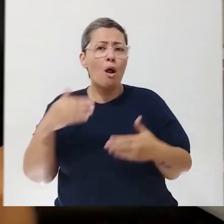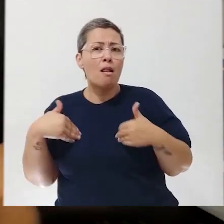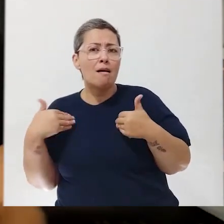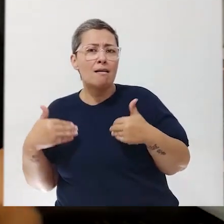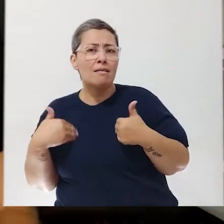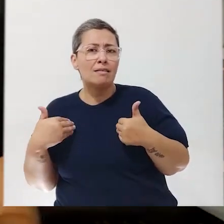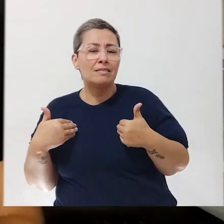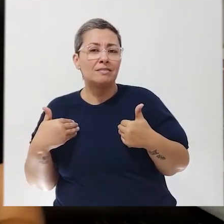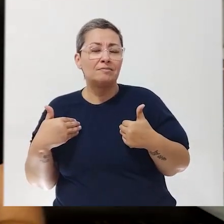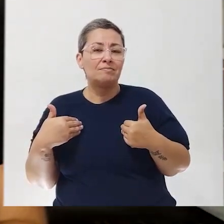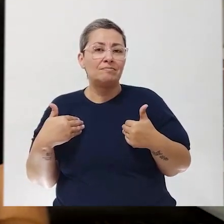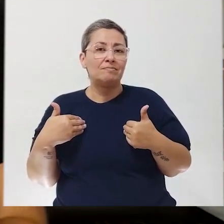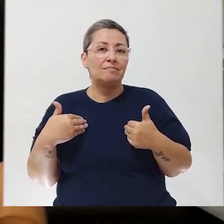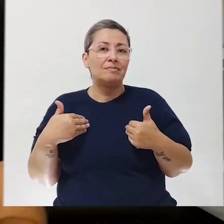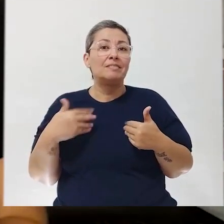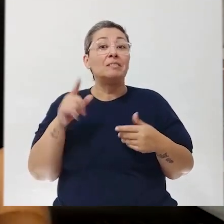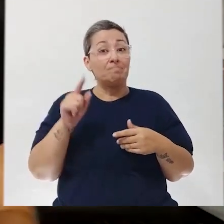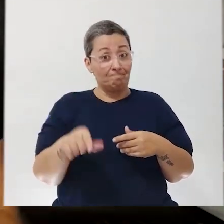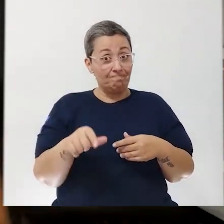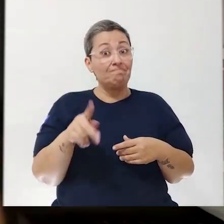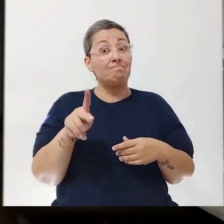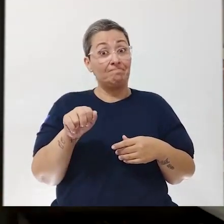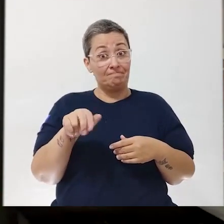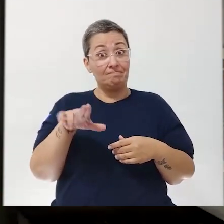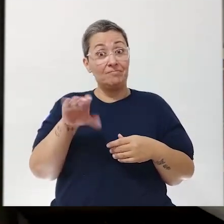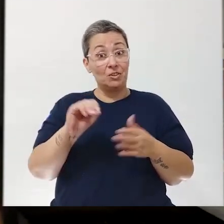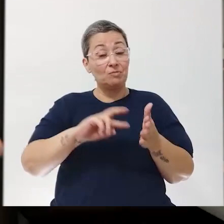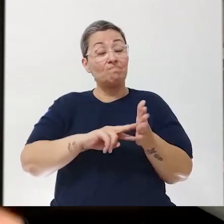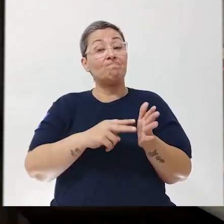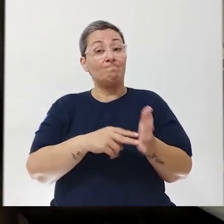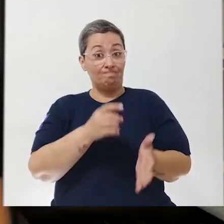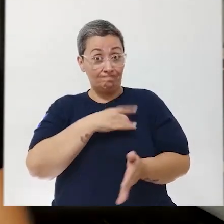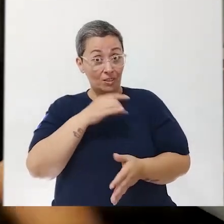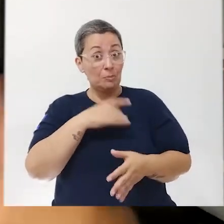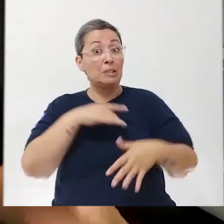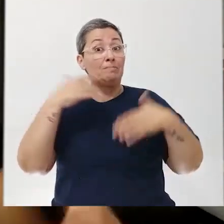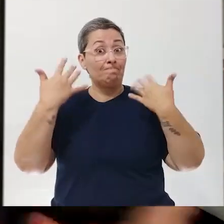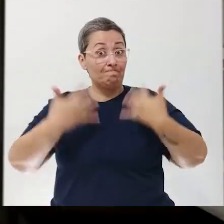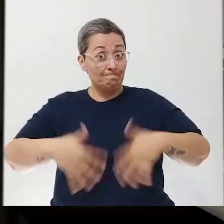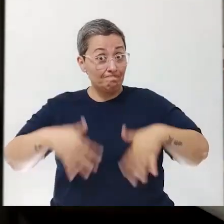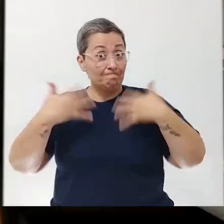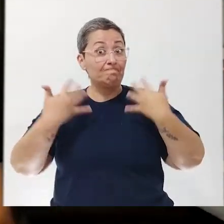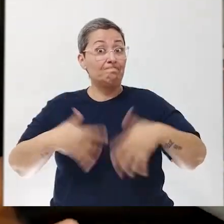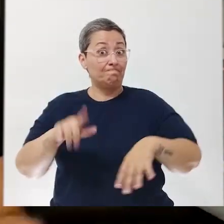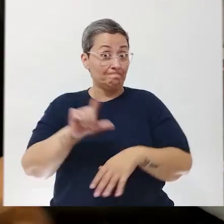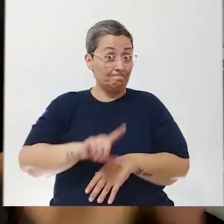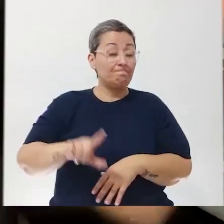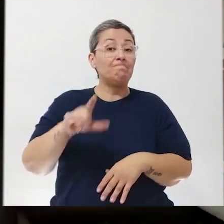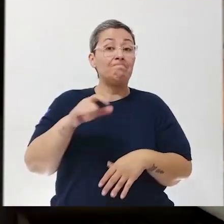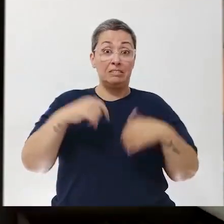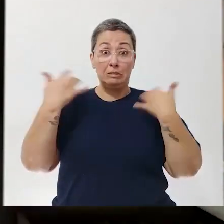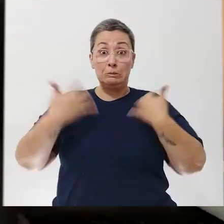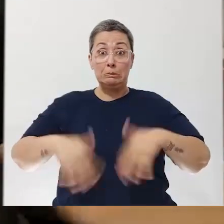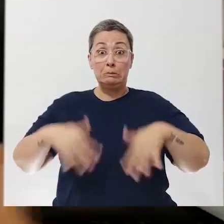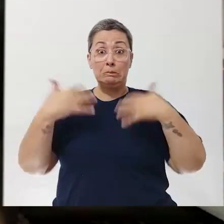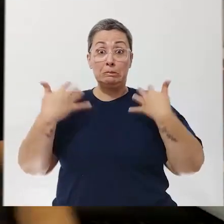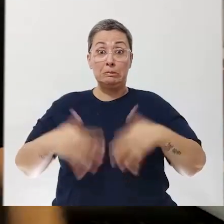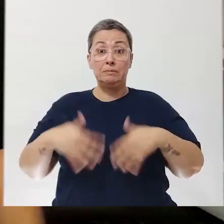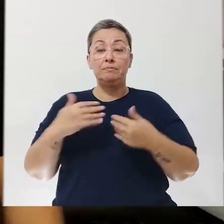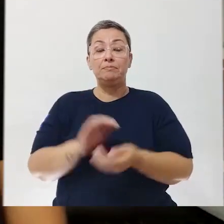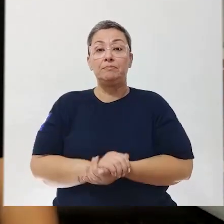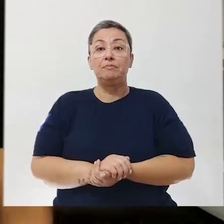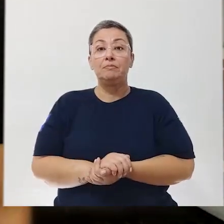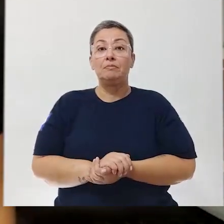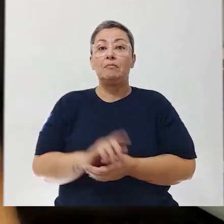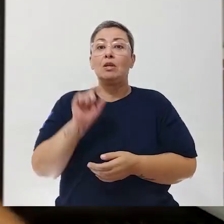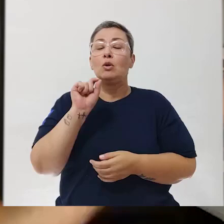ou alegria? A palavra pânico quer dizer medo, né? Muito medo, é claro. Se tem pânico de alguma coisa, é